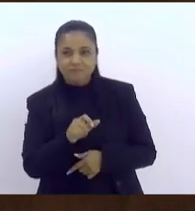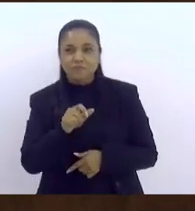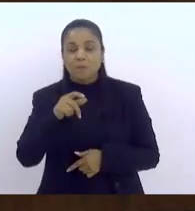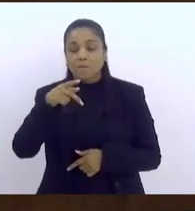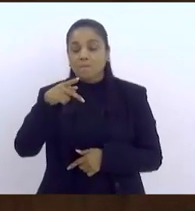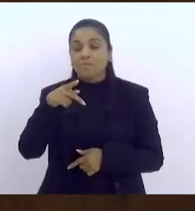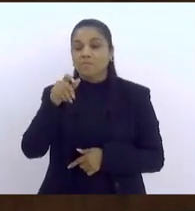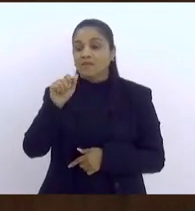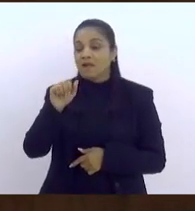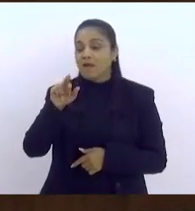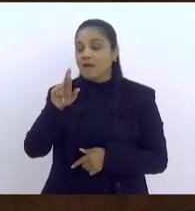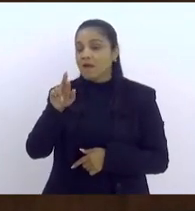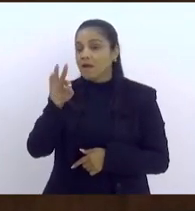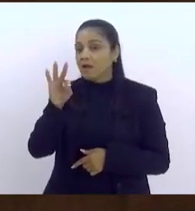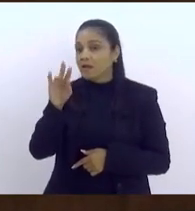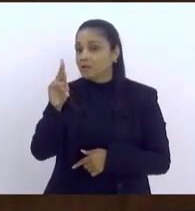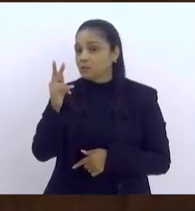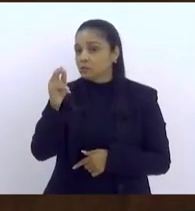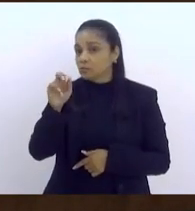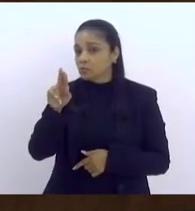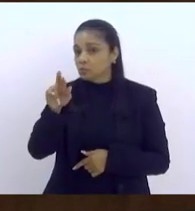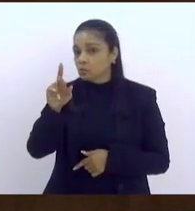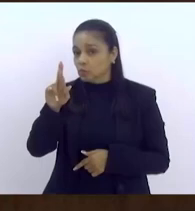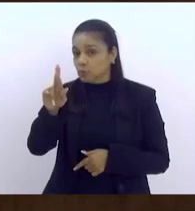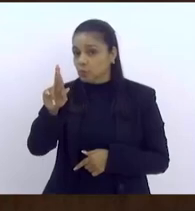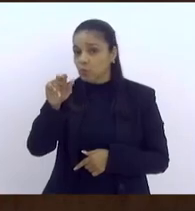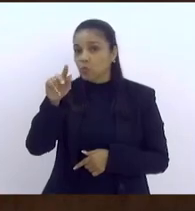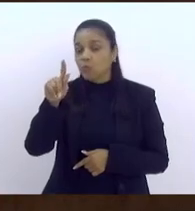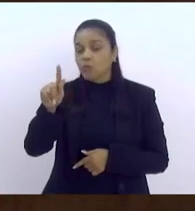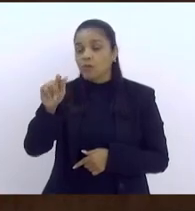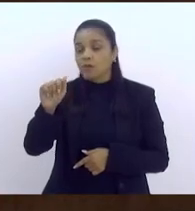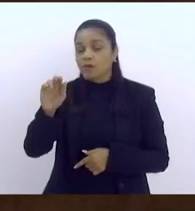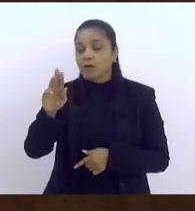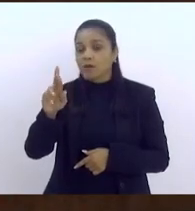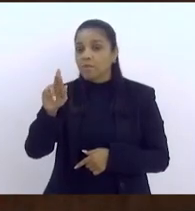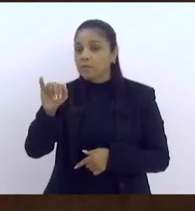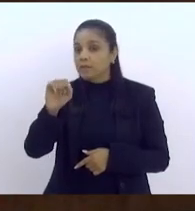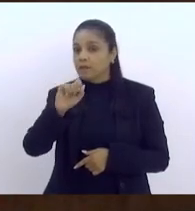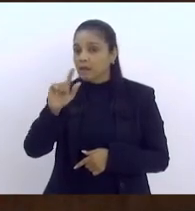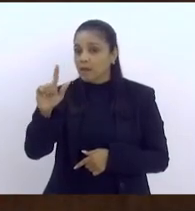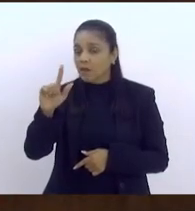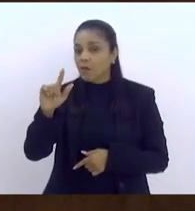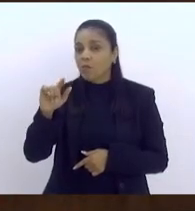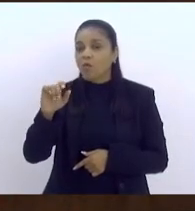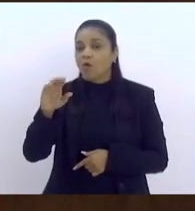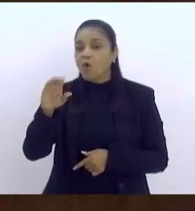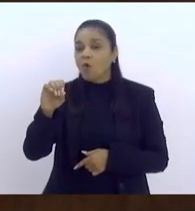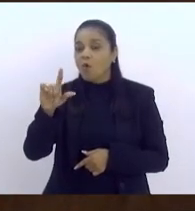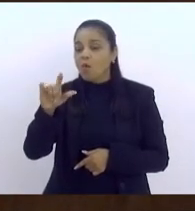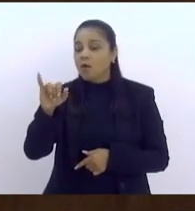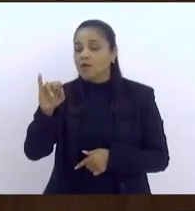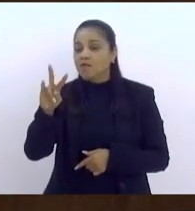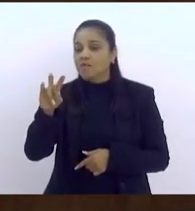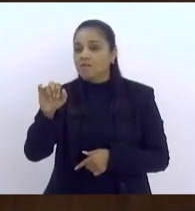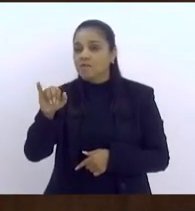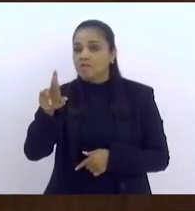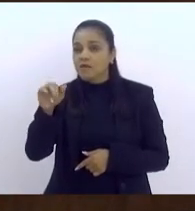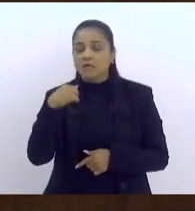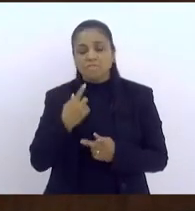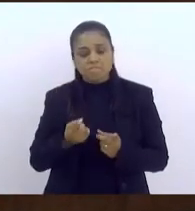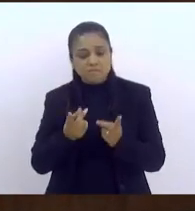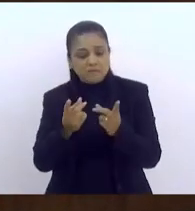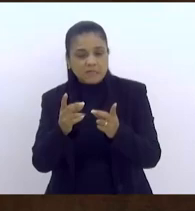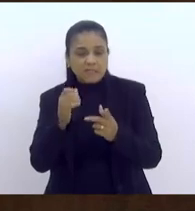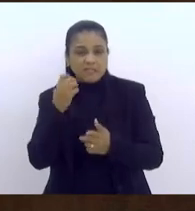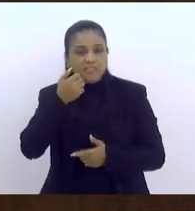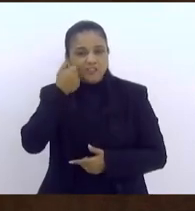Prado de Oliveira. Está sempre aí na porta da Lerje, vendendo um chiclete,